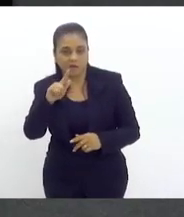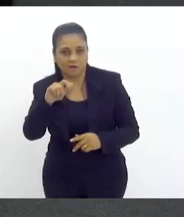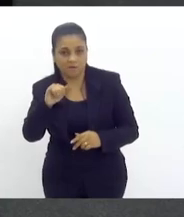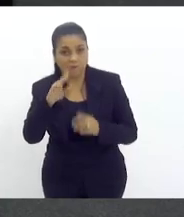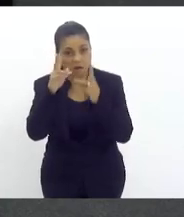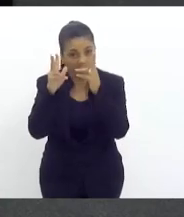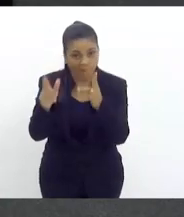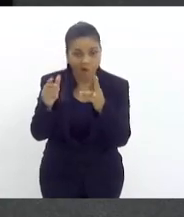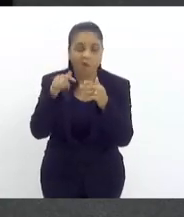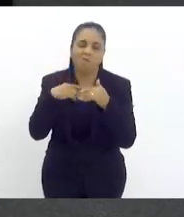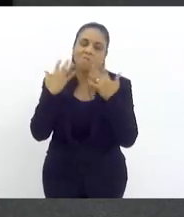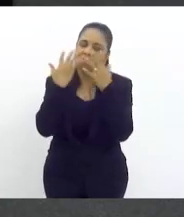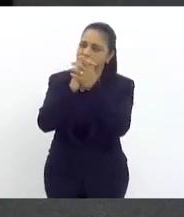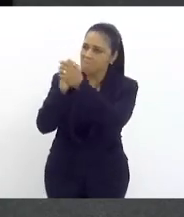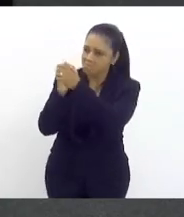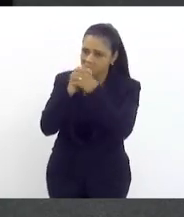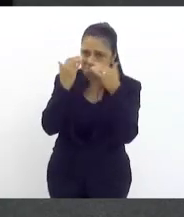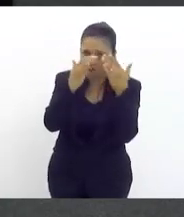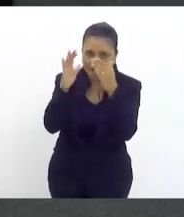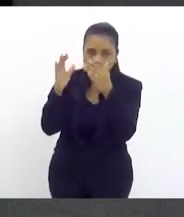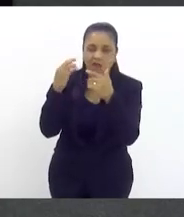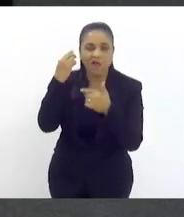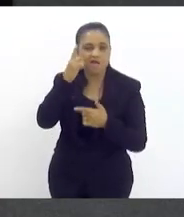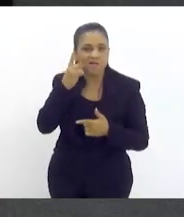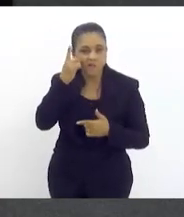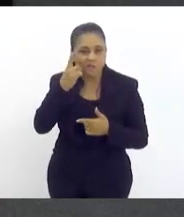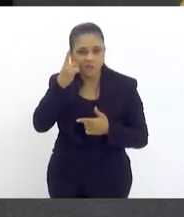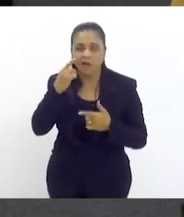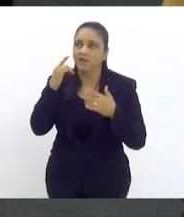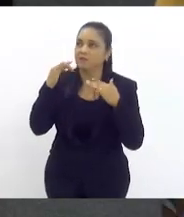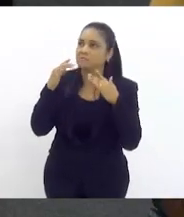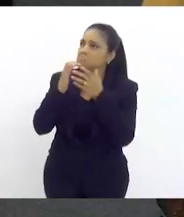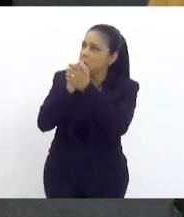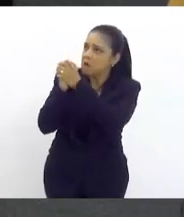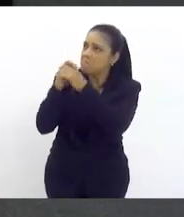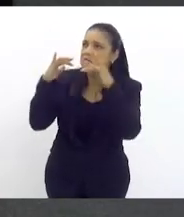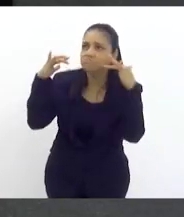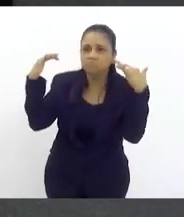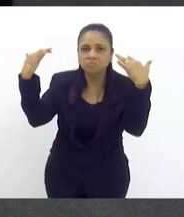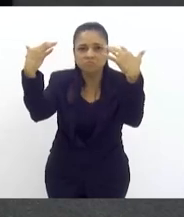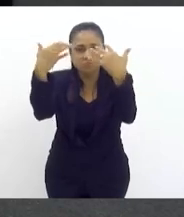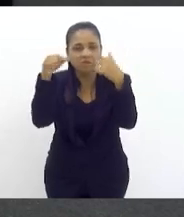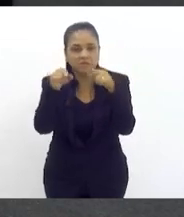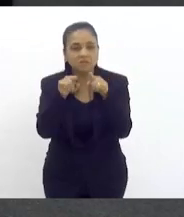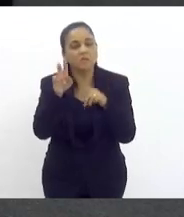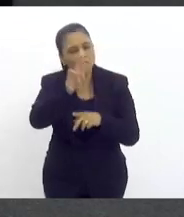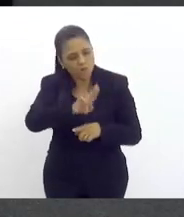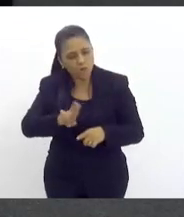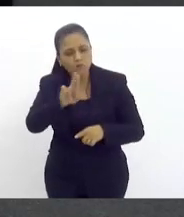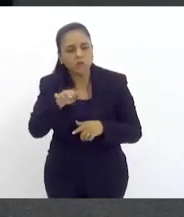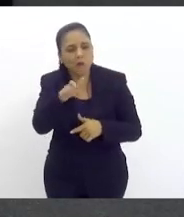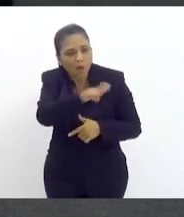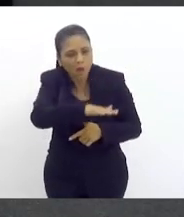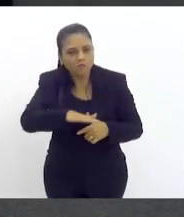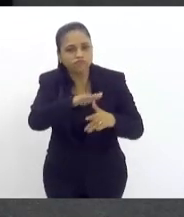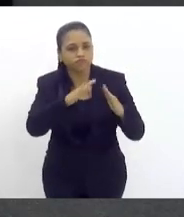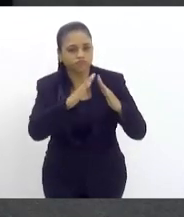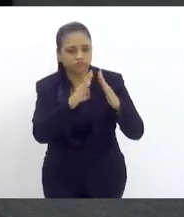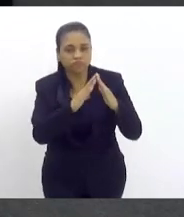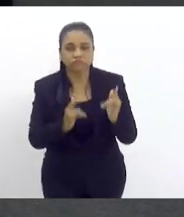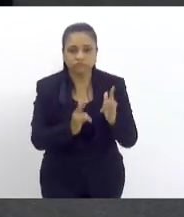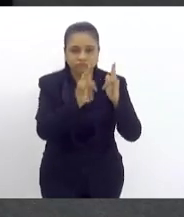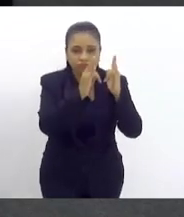deputada Renata Souza, por esse projeto. Vamos usar, sim, os espaços vazios para